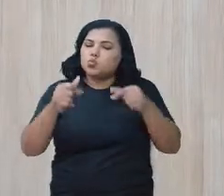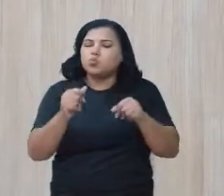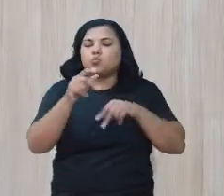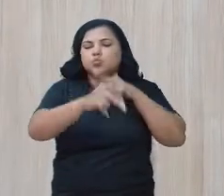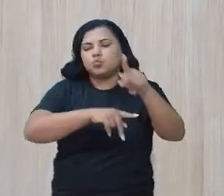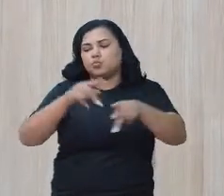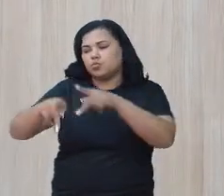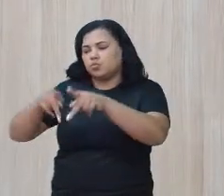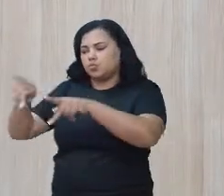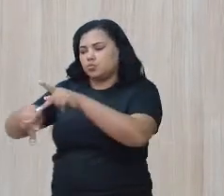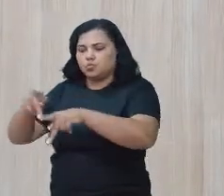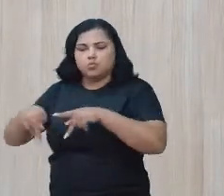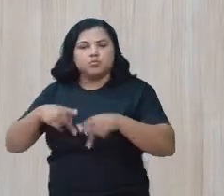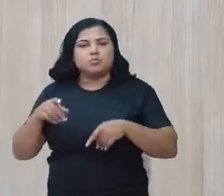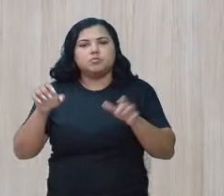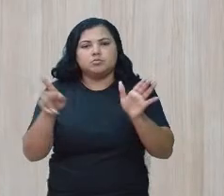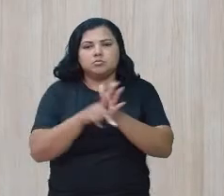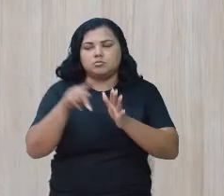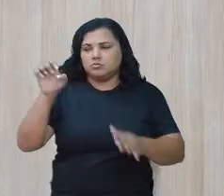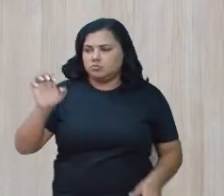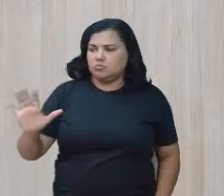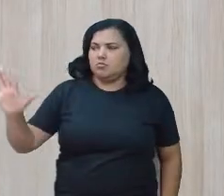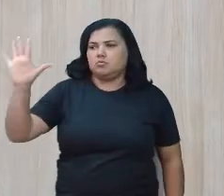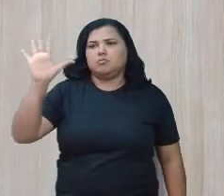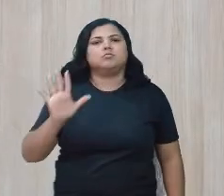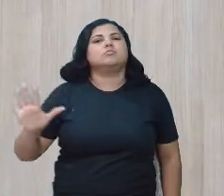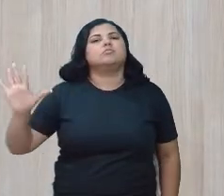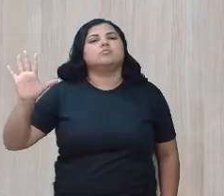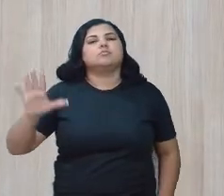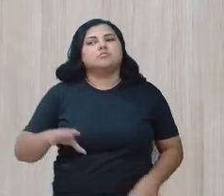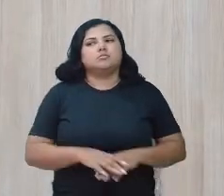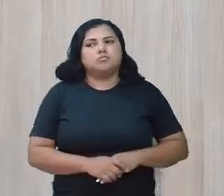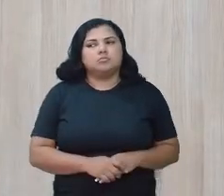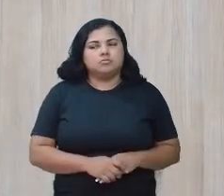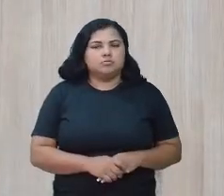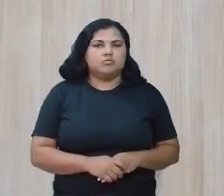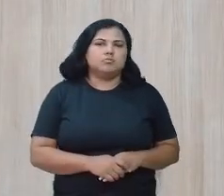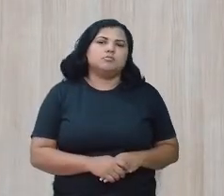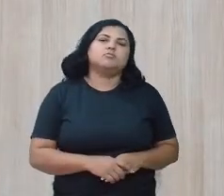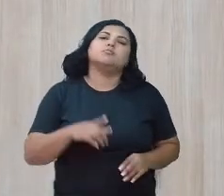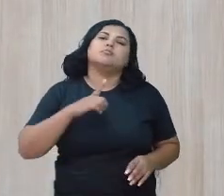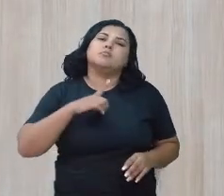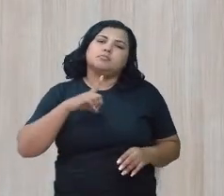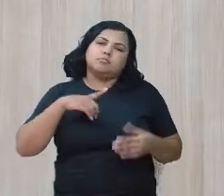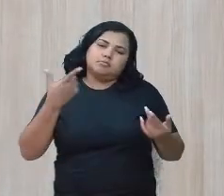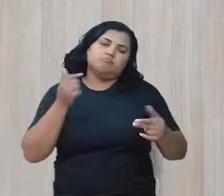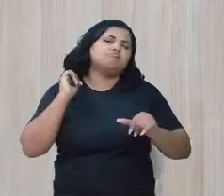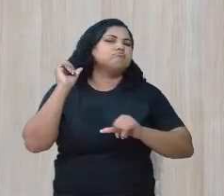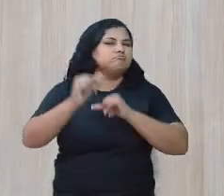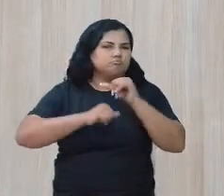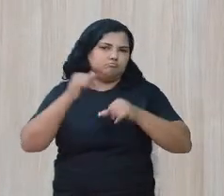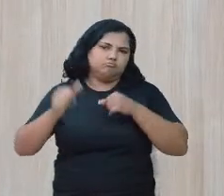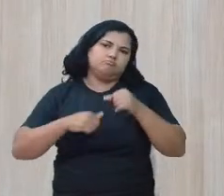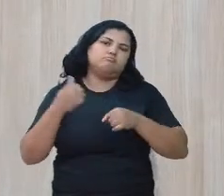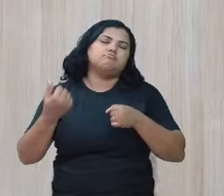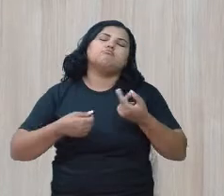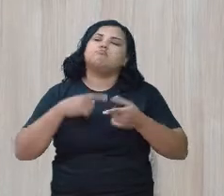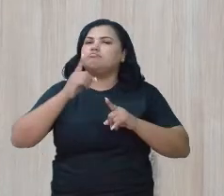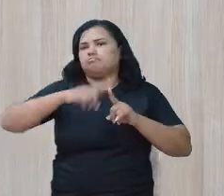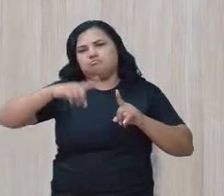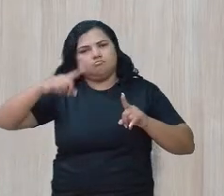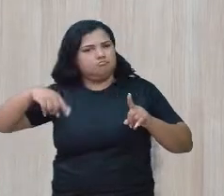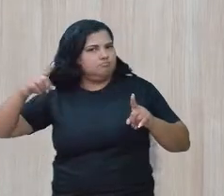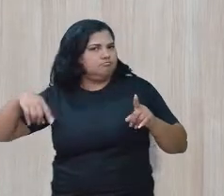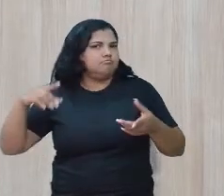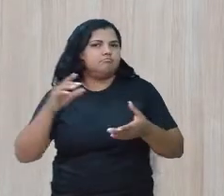foram se construindo ali na Europa, não é? Ele tinha que se diversificar, ele tinha que ir